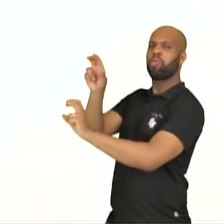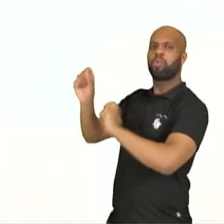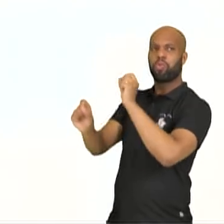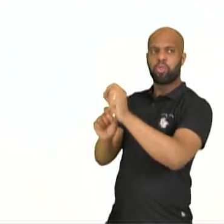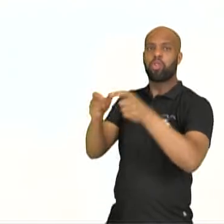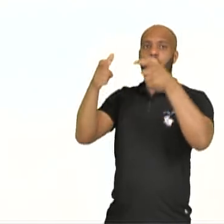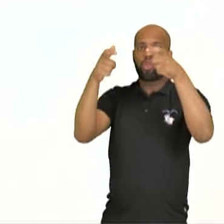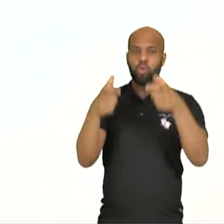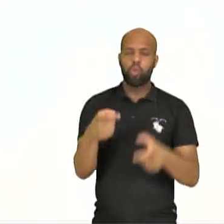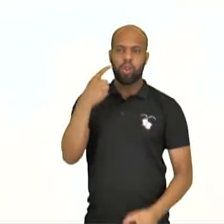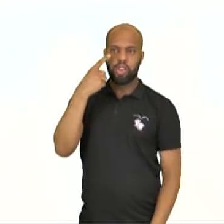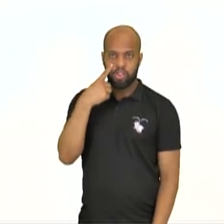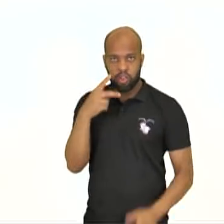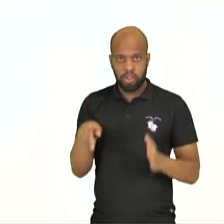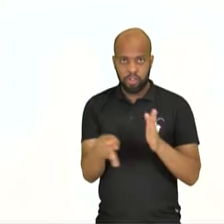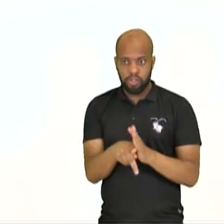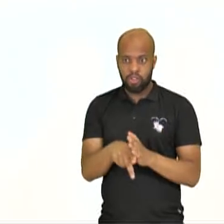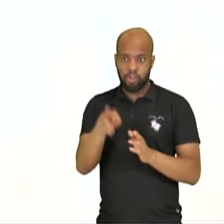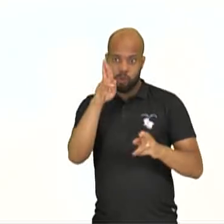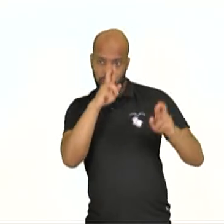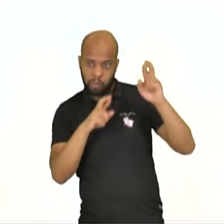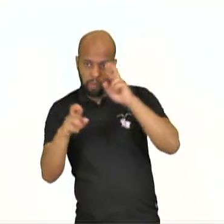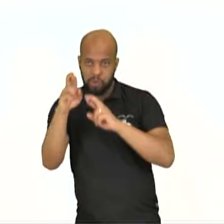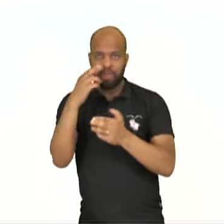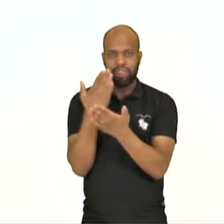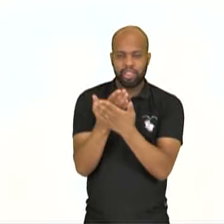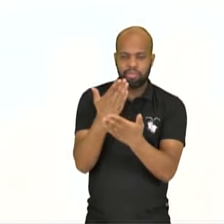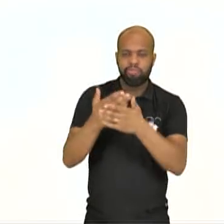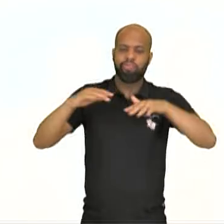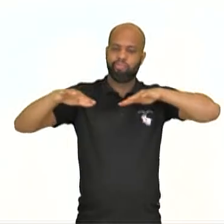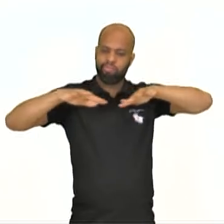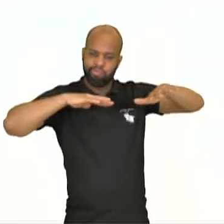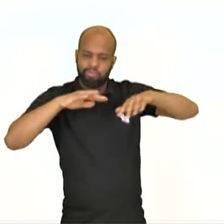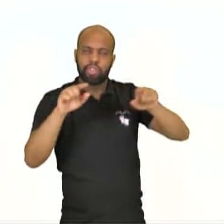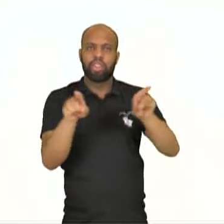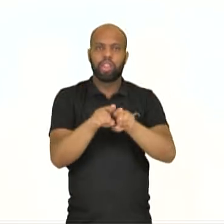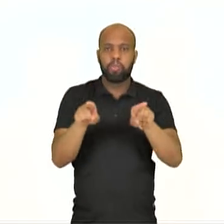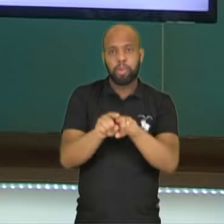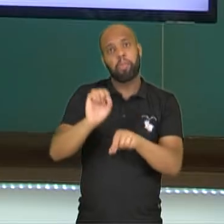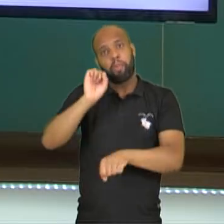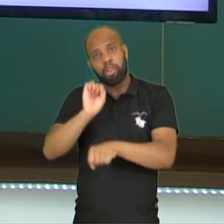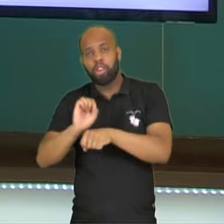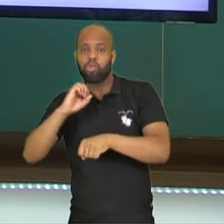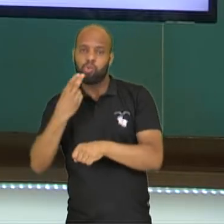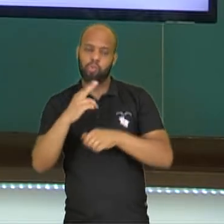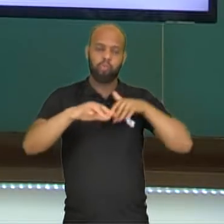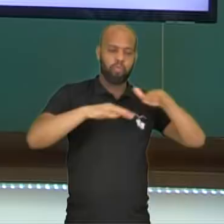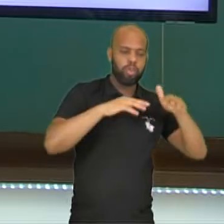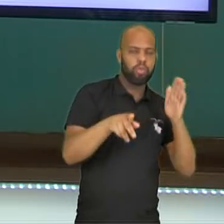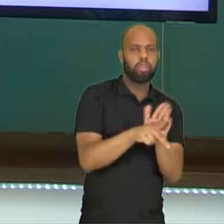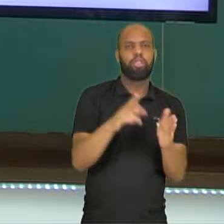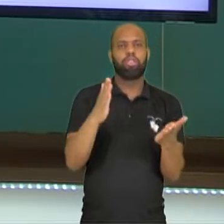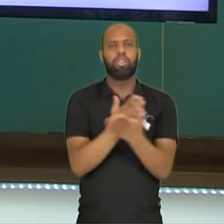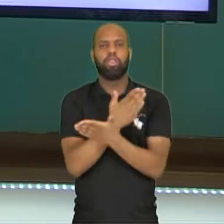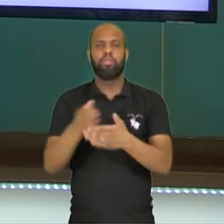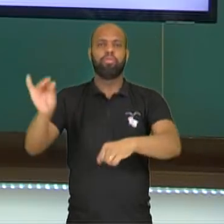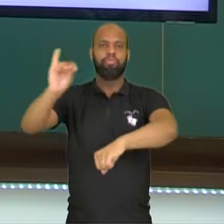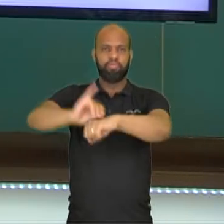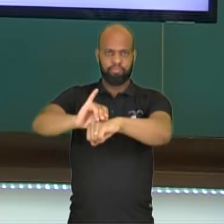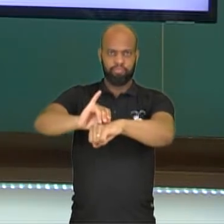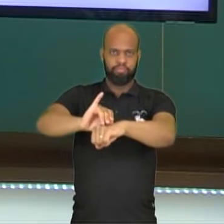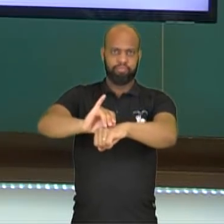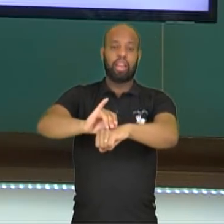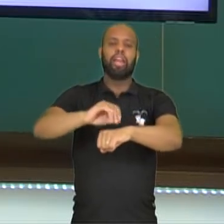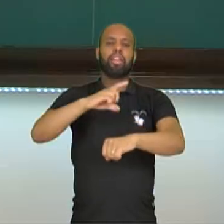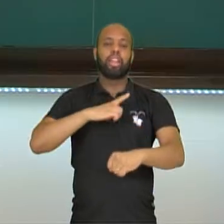um sistema de referência para, a partir dele, estudar o movimento ou o repouso dos objetos. Então, nós temos que ter um ponto